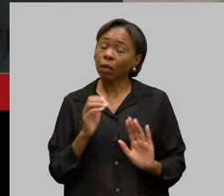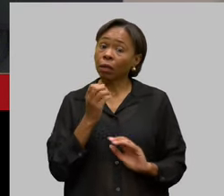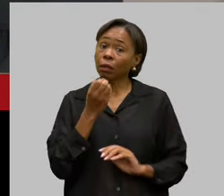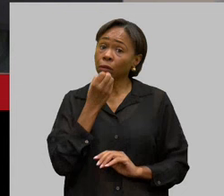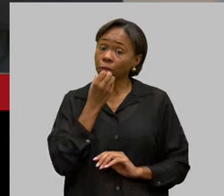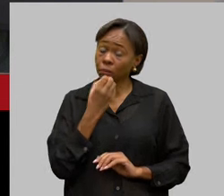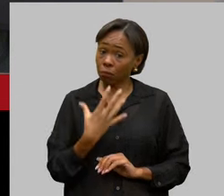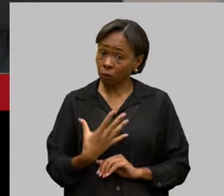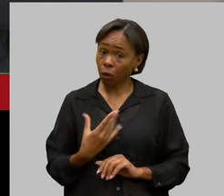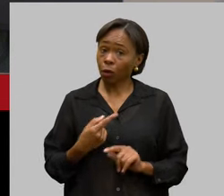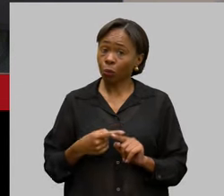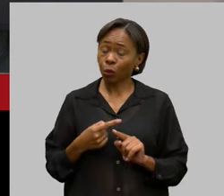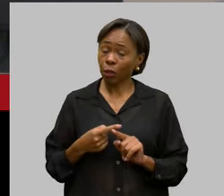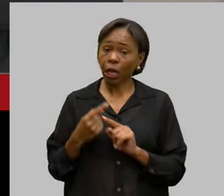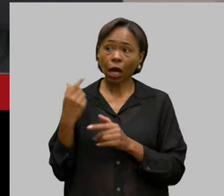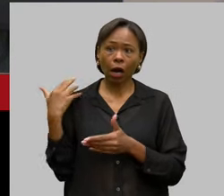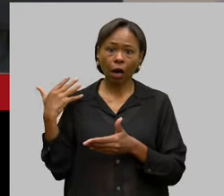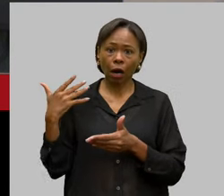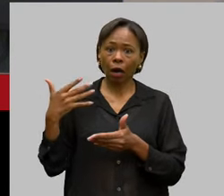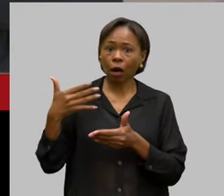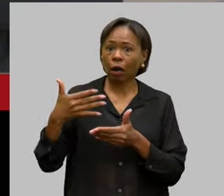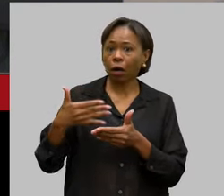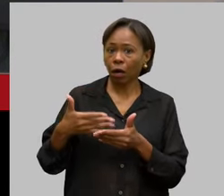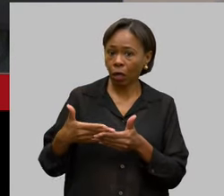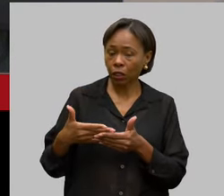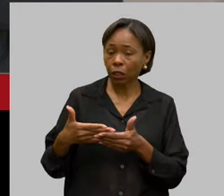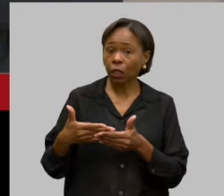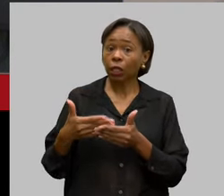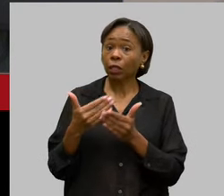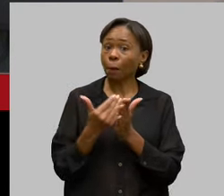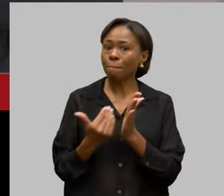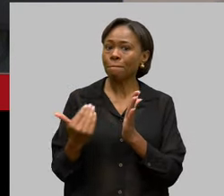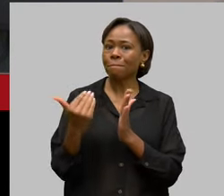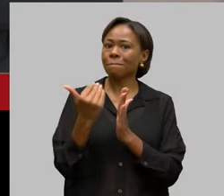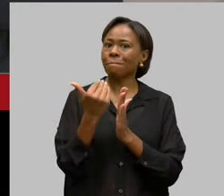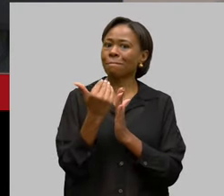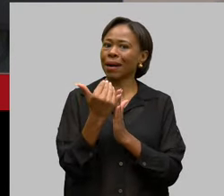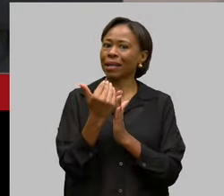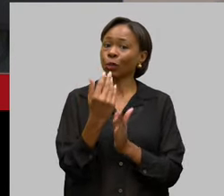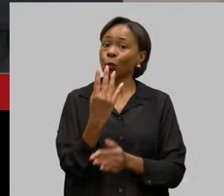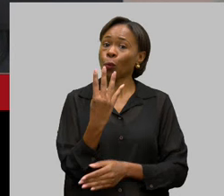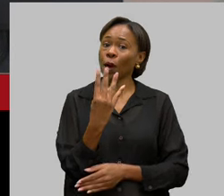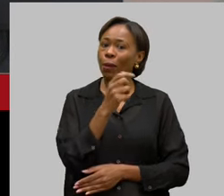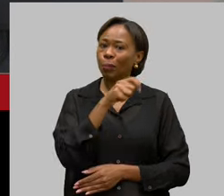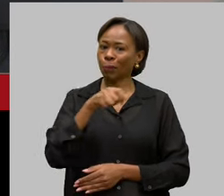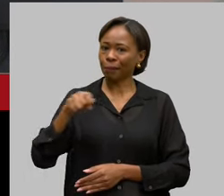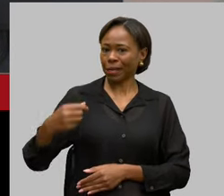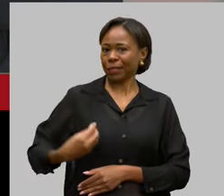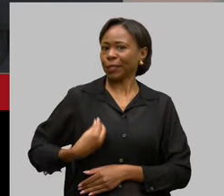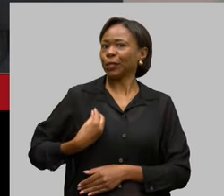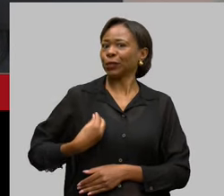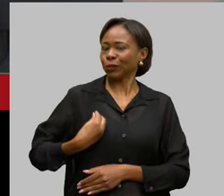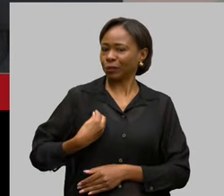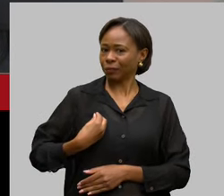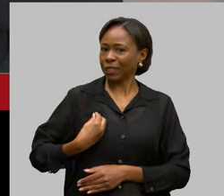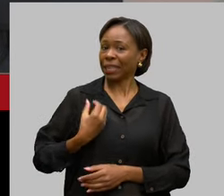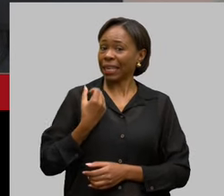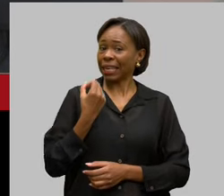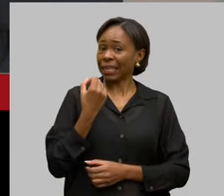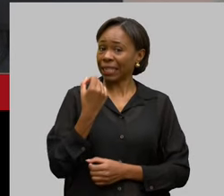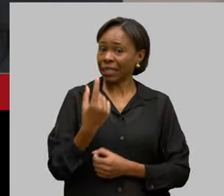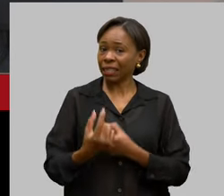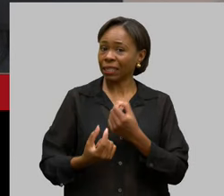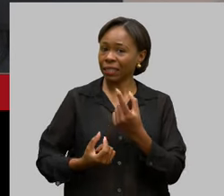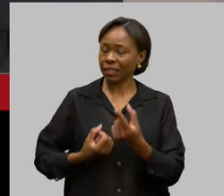estamos ganhando de TRS a 4 meses a mais de sobrevida por ano certo e nós temos que